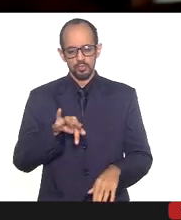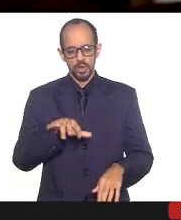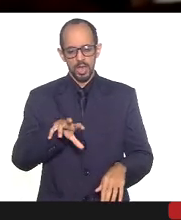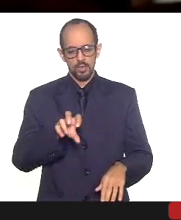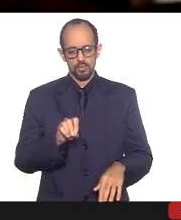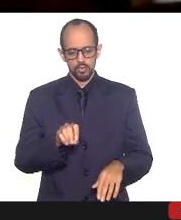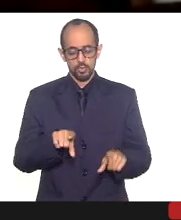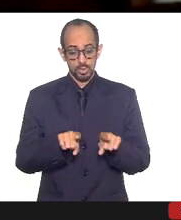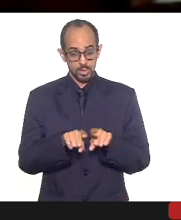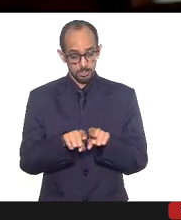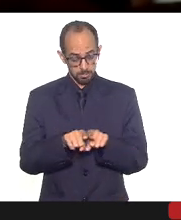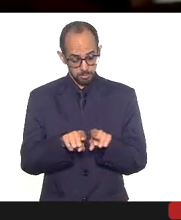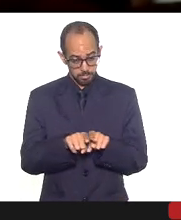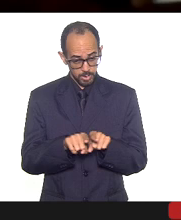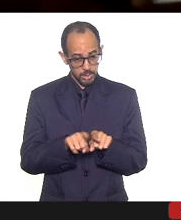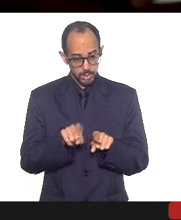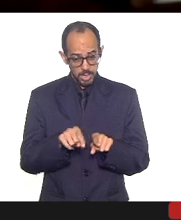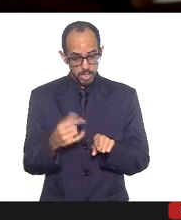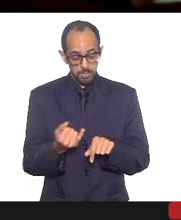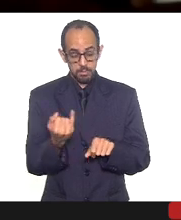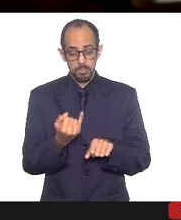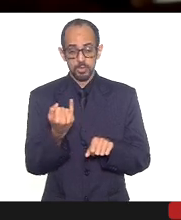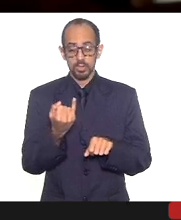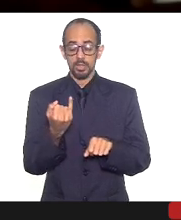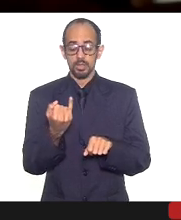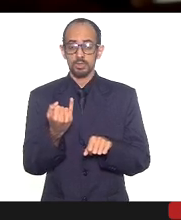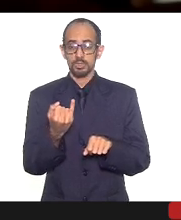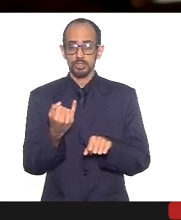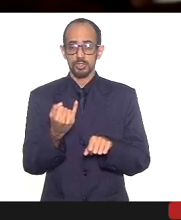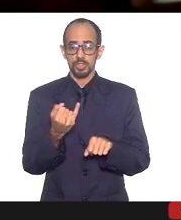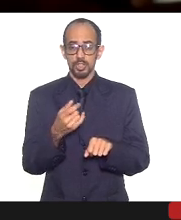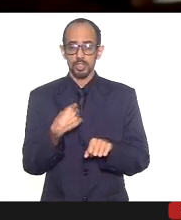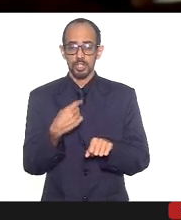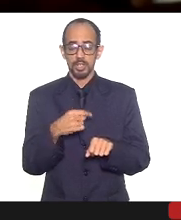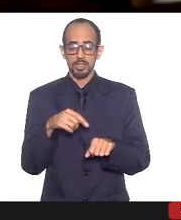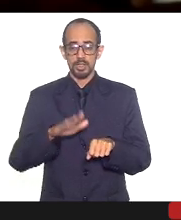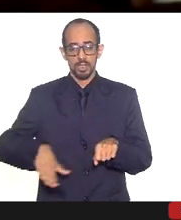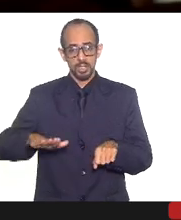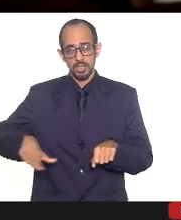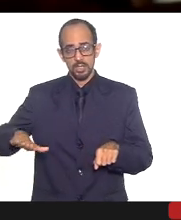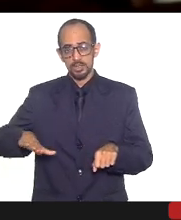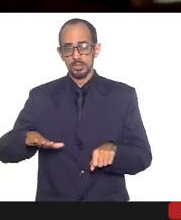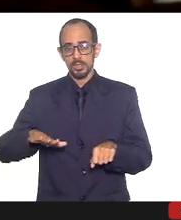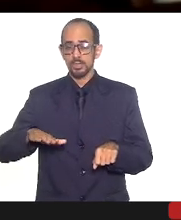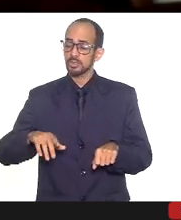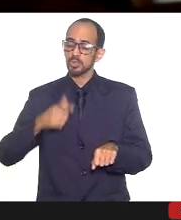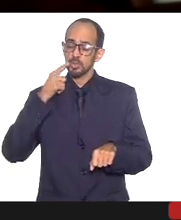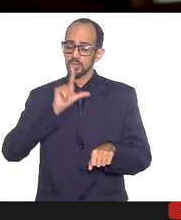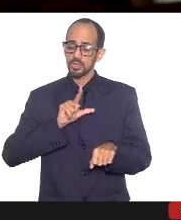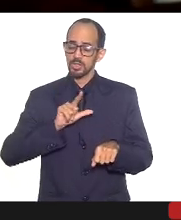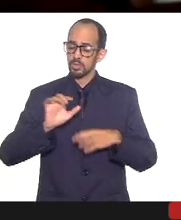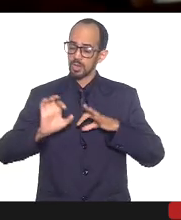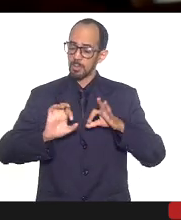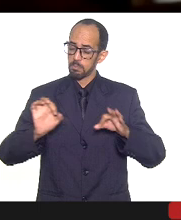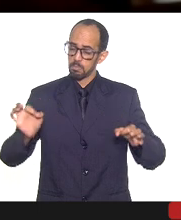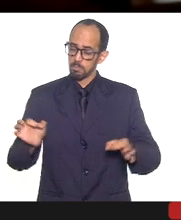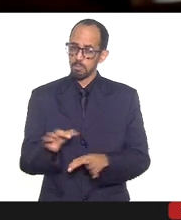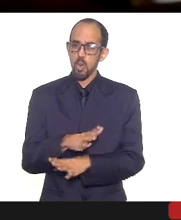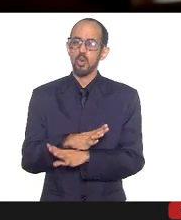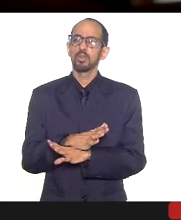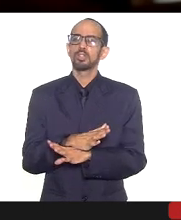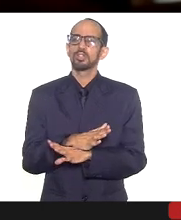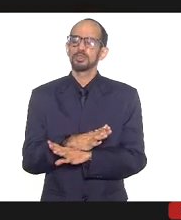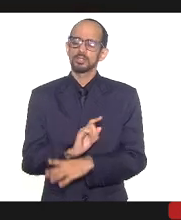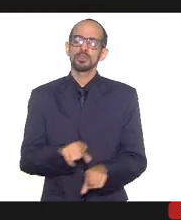Serafim, né, que é fundamental que as nossas crianças estejam preparadas e